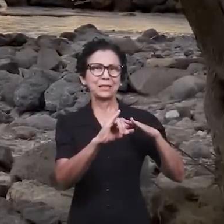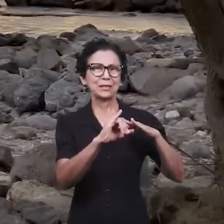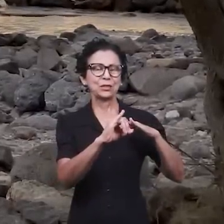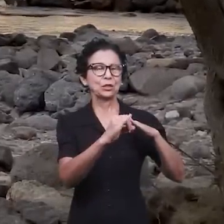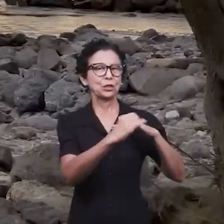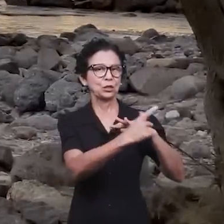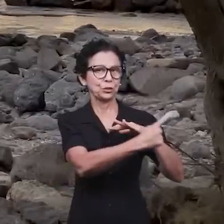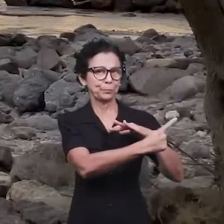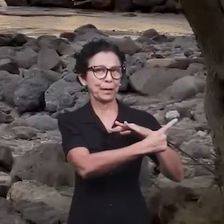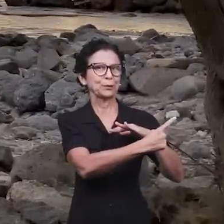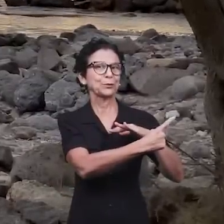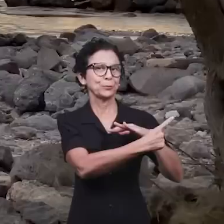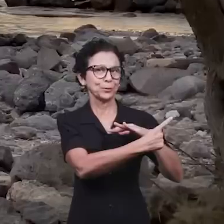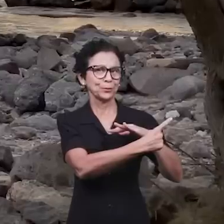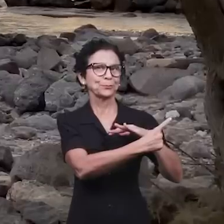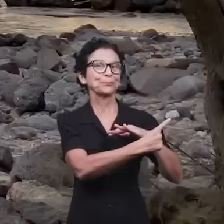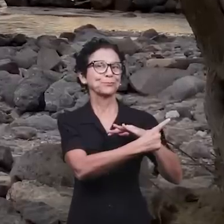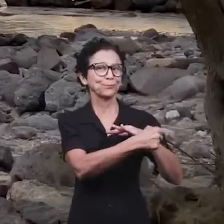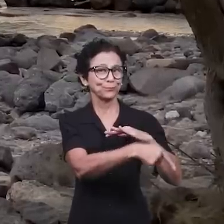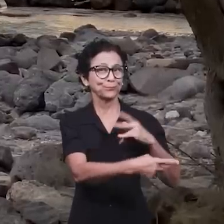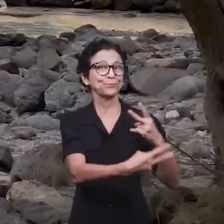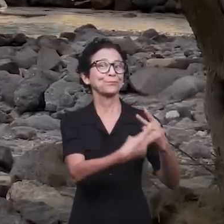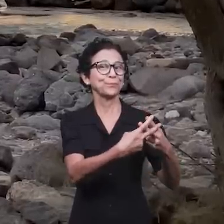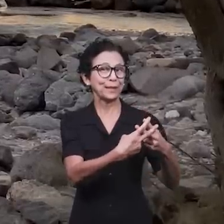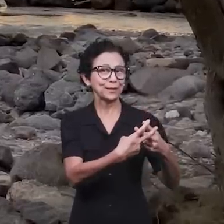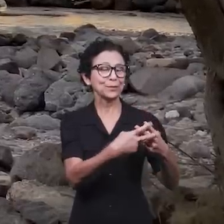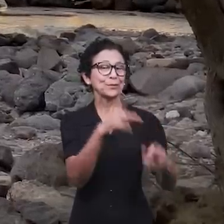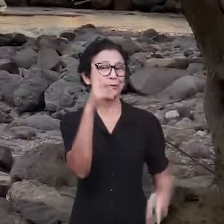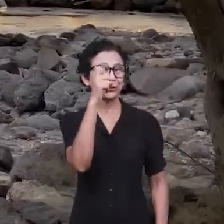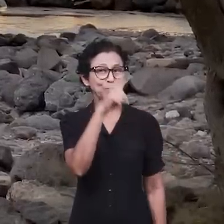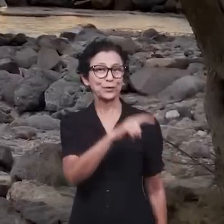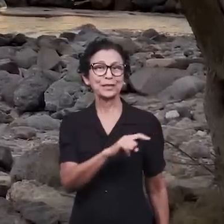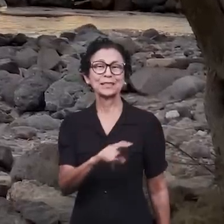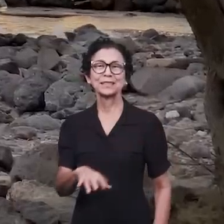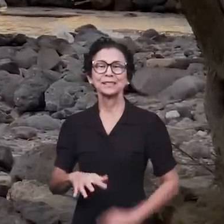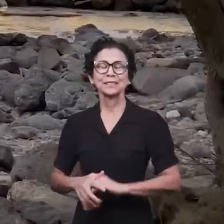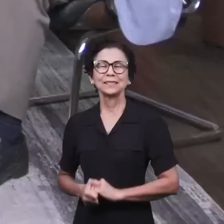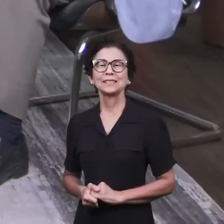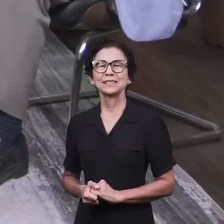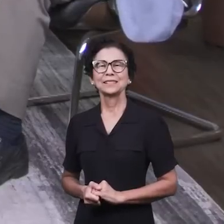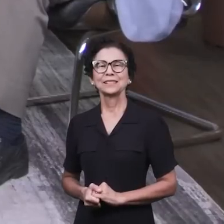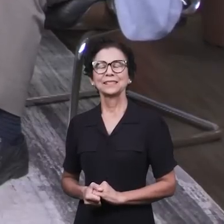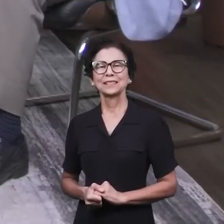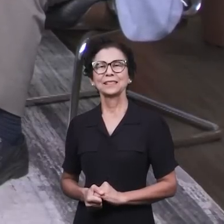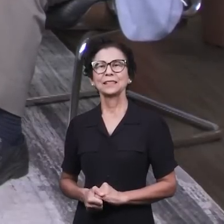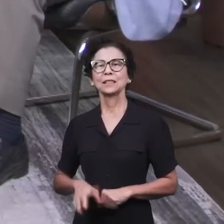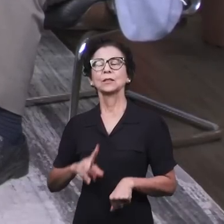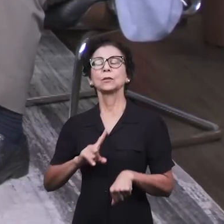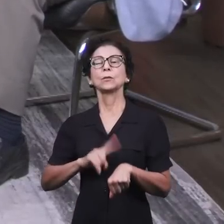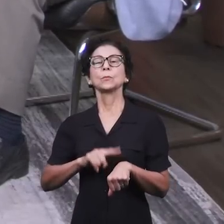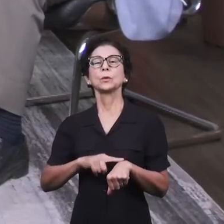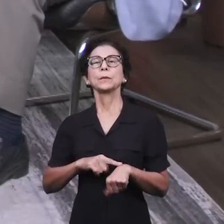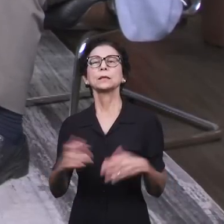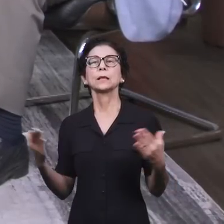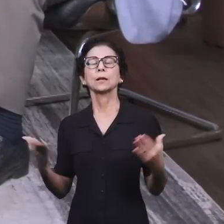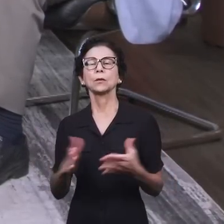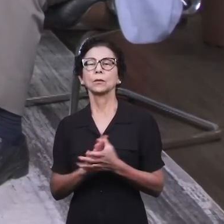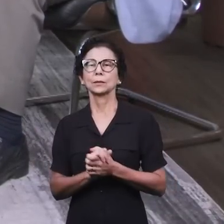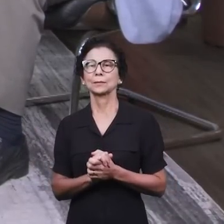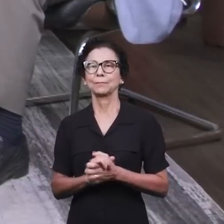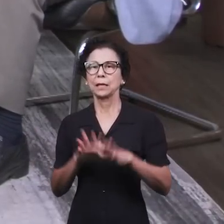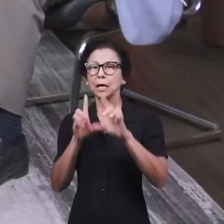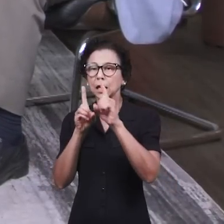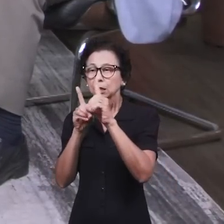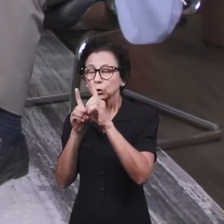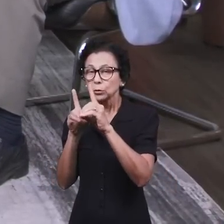que coisa extraordinária. E é por isso que nós estamos nessa luta toda, porque nós sabemos que o momento agora é